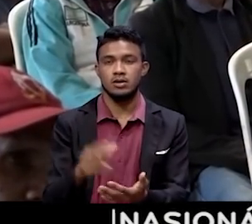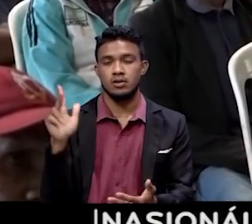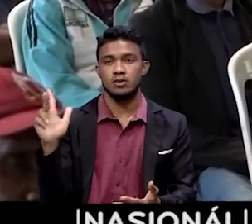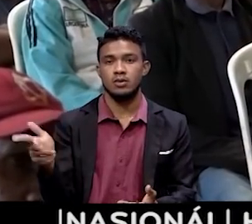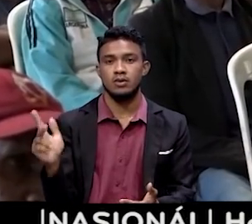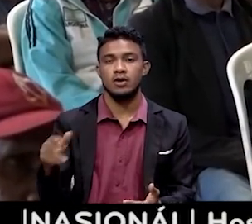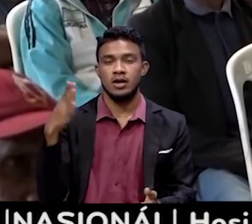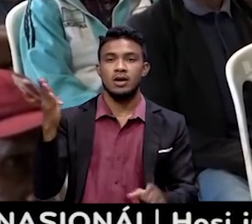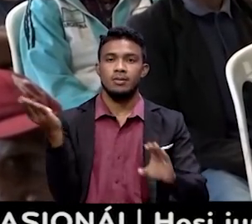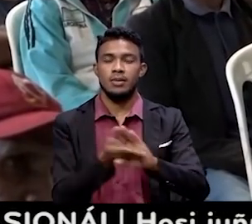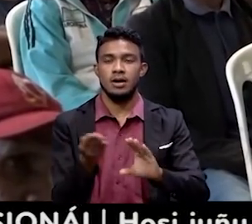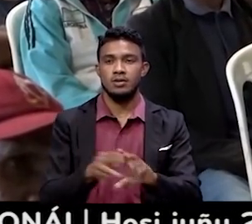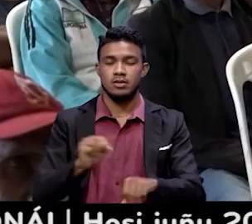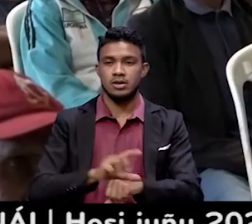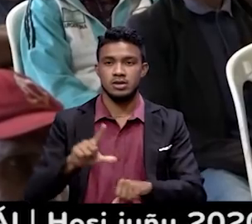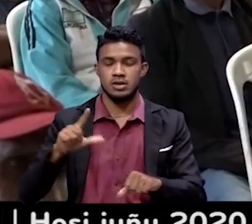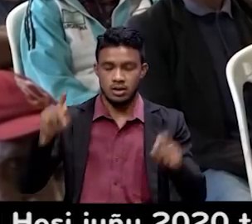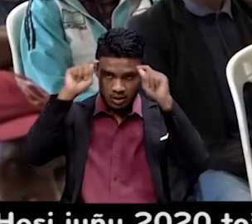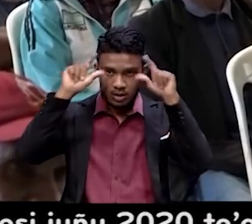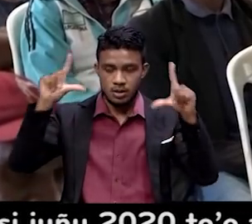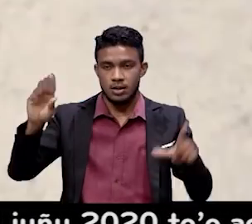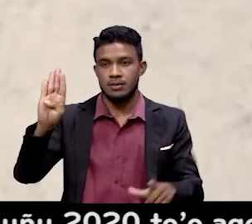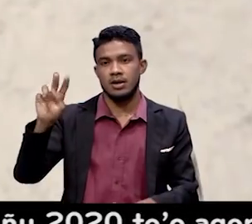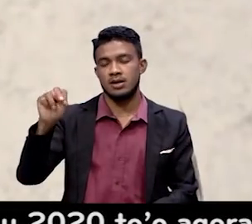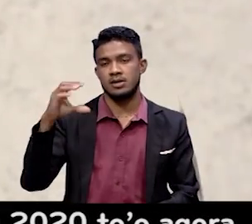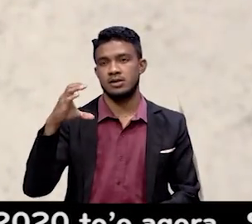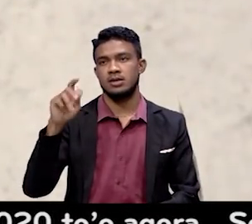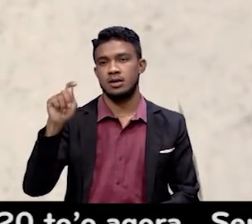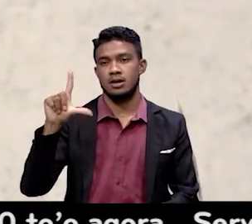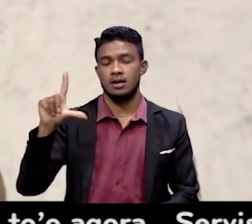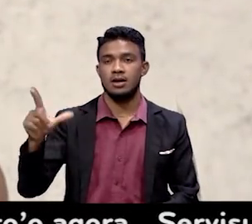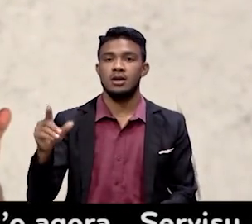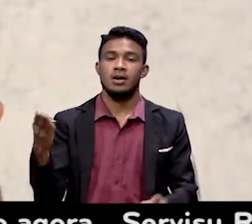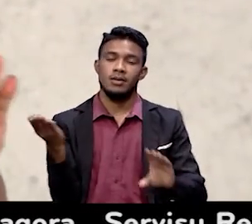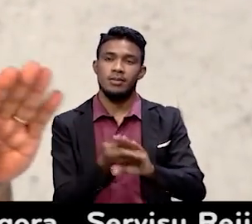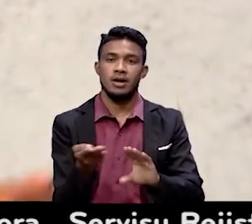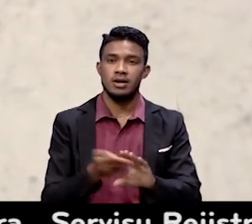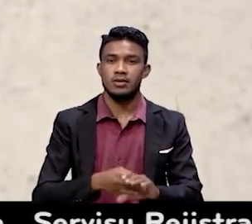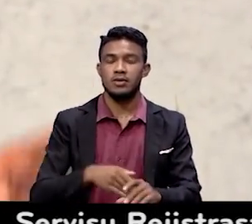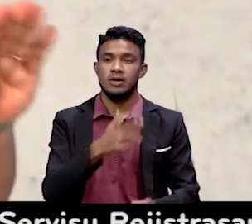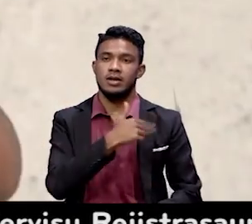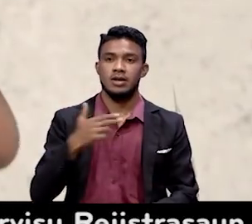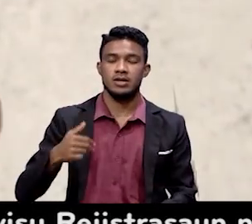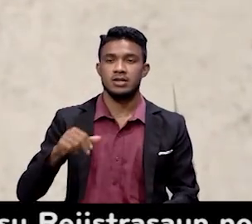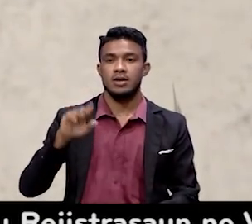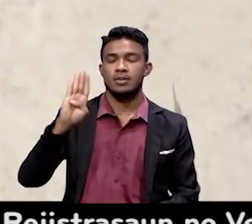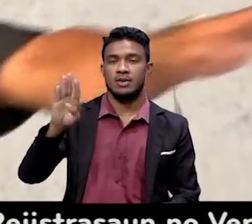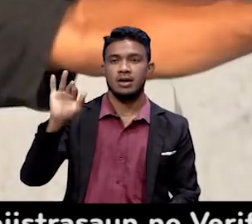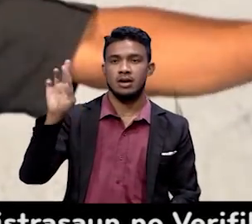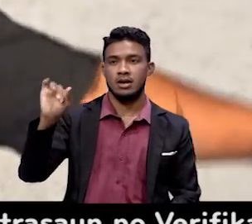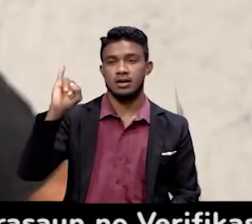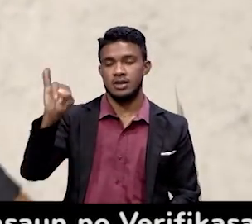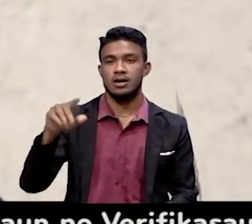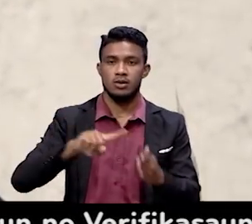Banco Nacional Comércio Timor-Leste caben seteli no balon e a Banco Rakyat Indonésia caberi nebe hahuhu